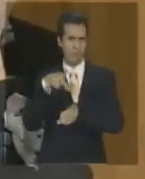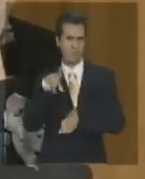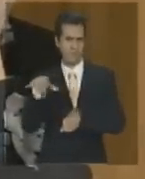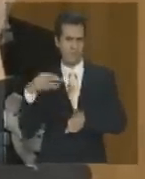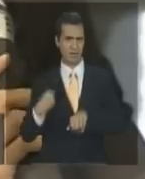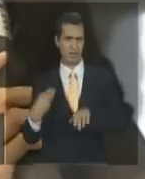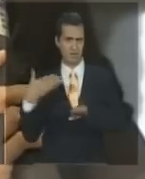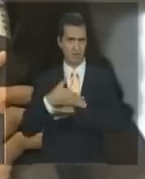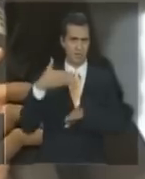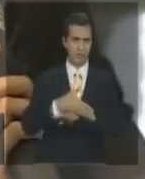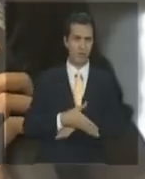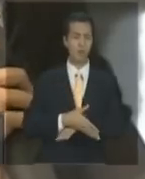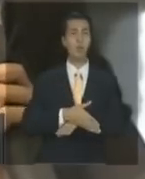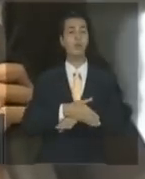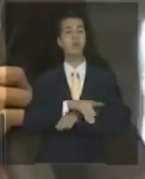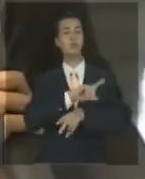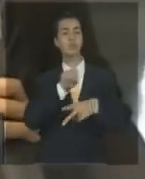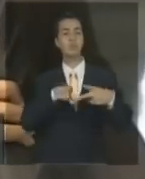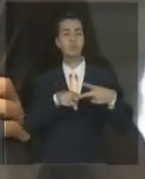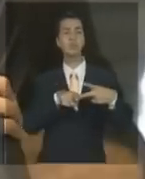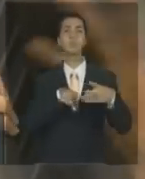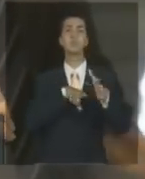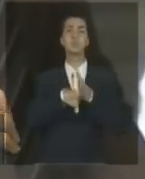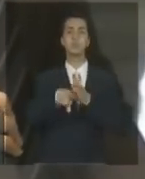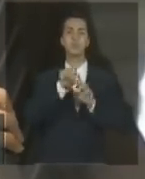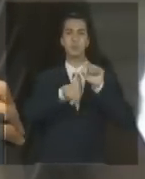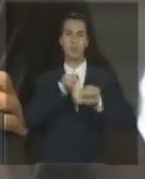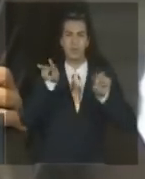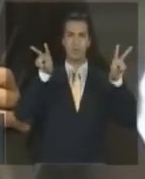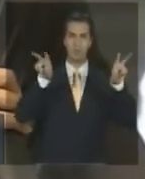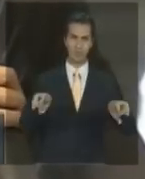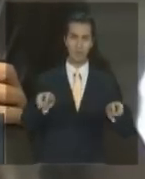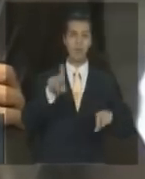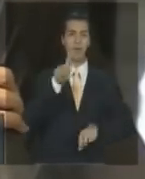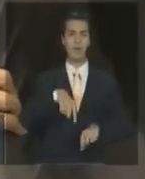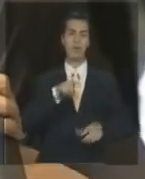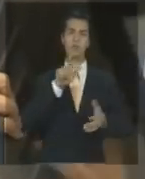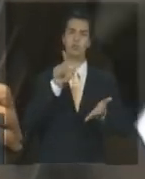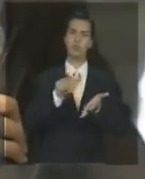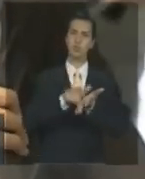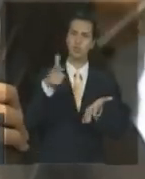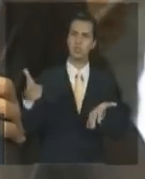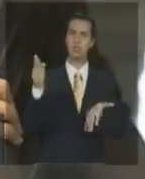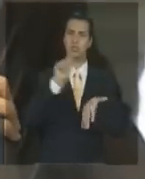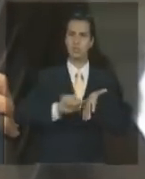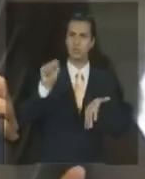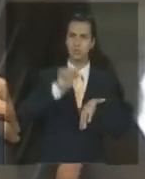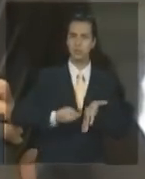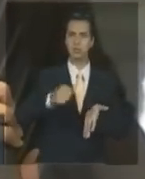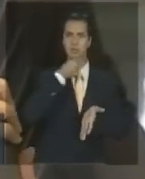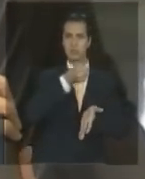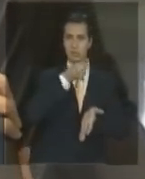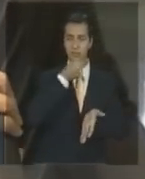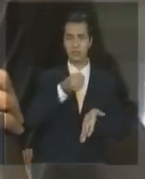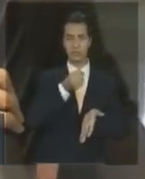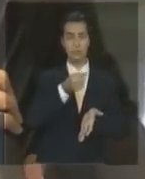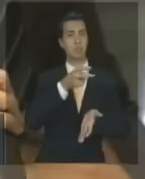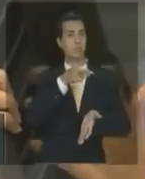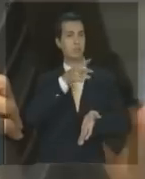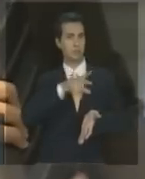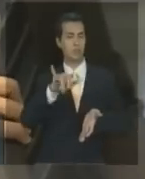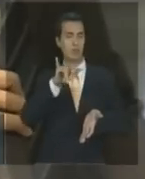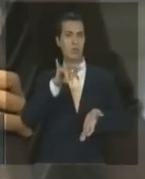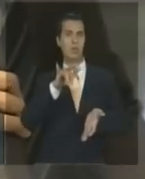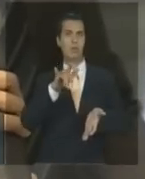também vai ser discutido nessa conferência. Inclusive, hoje, no Senado, aqui no Brasil, foi